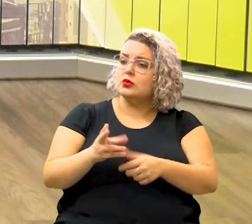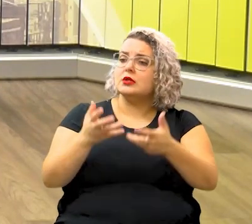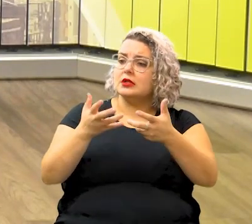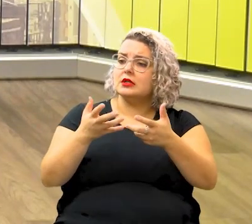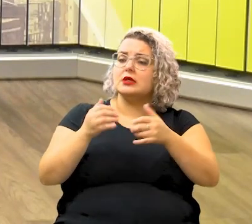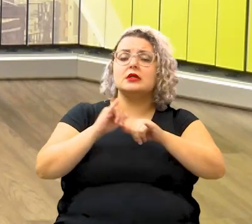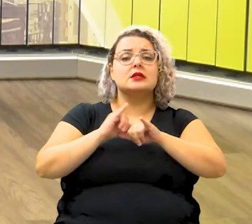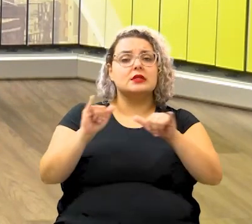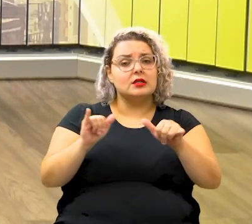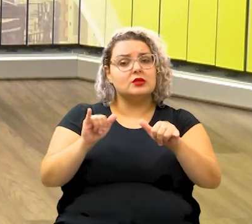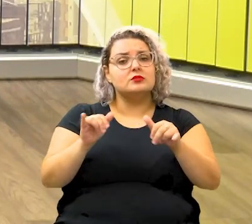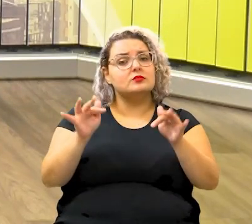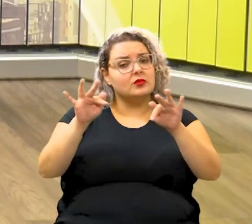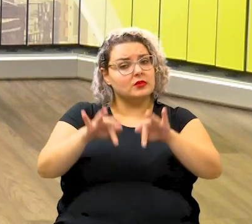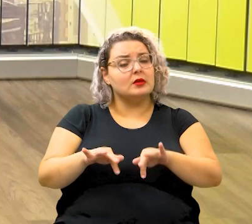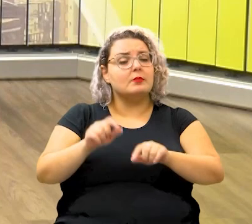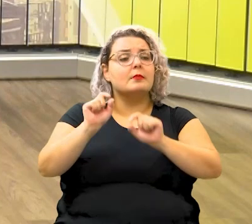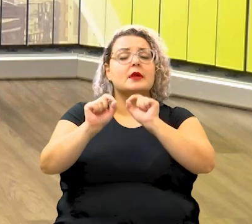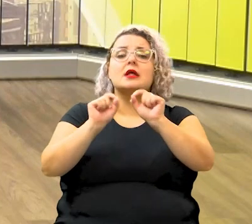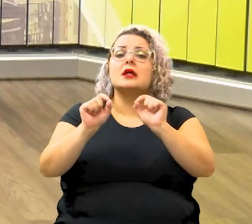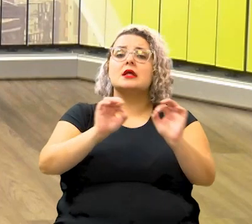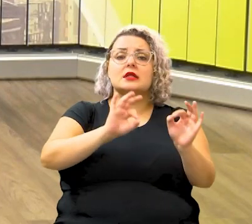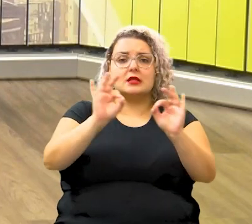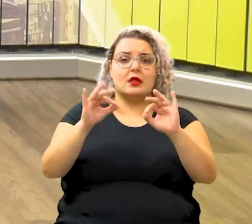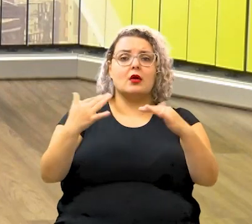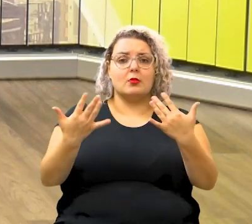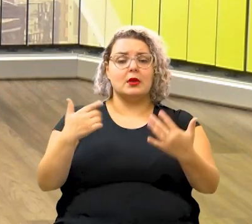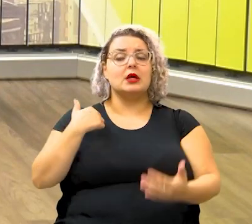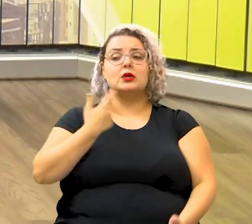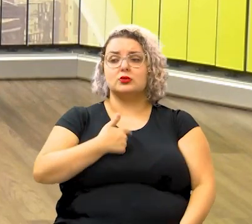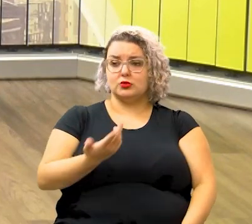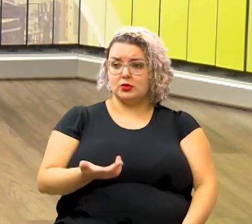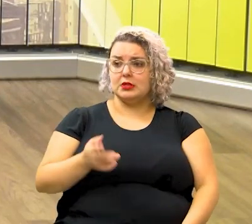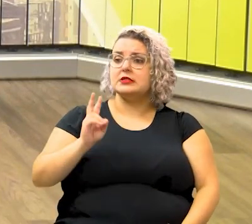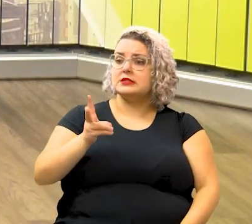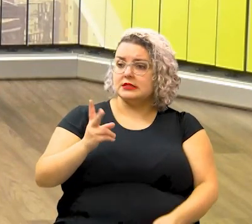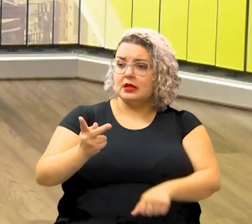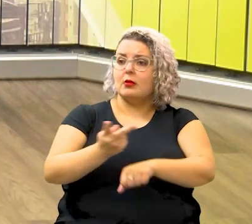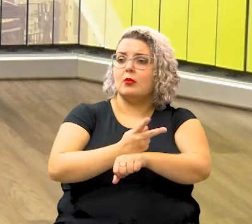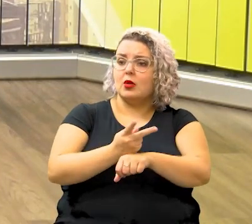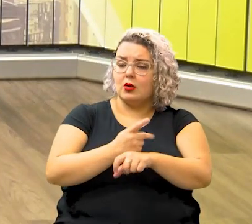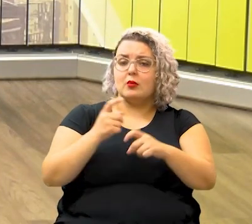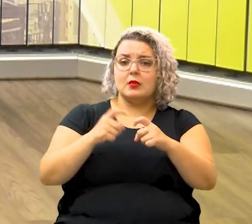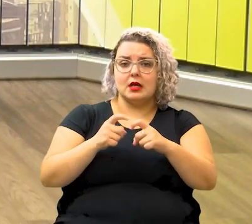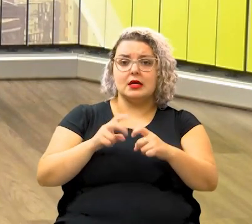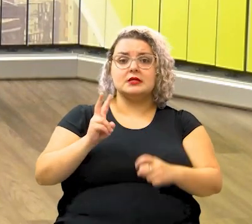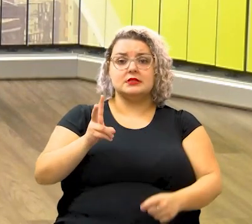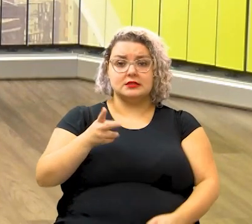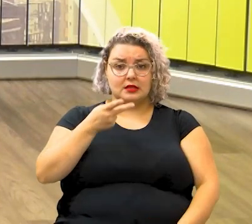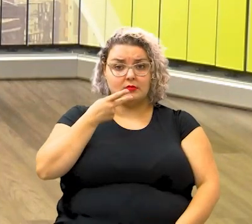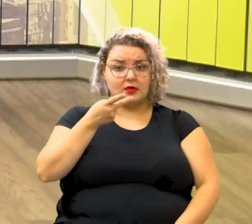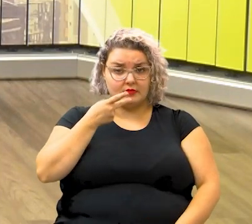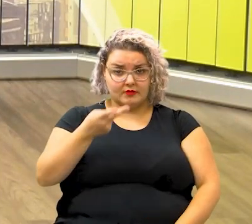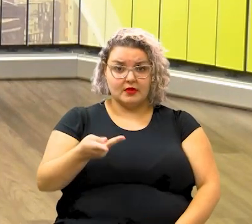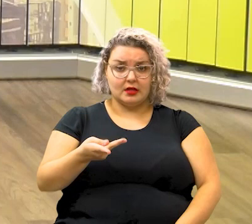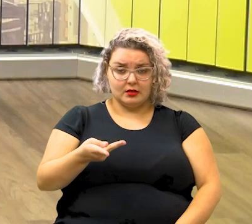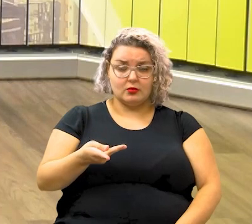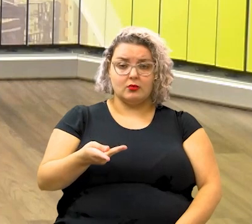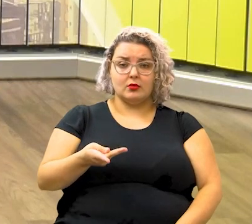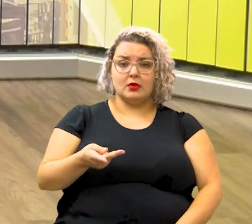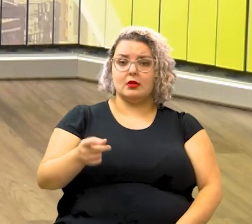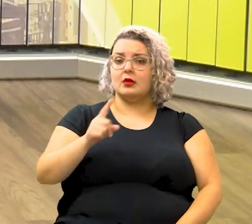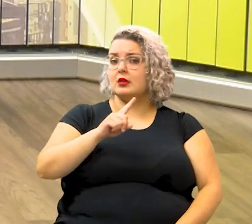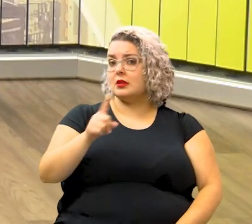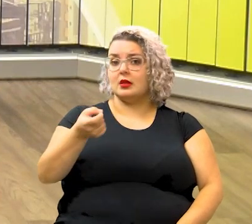senhora deixasse também uma mensagem final para quem está assistindo a gente, né? Sempre procurar um médico, eu sempre peço para reforçar aqui,